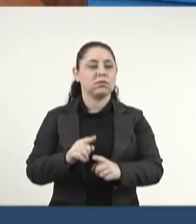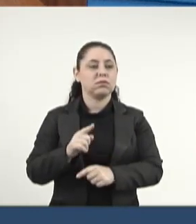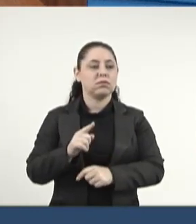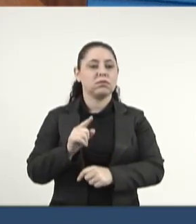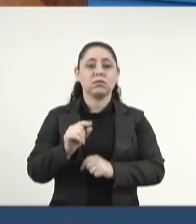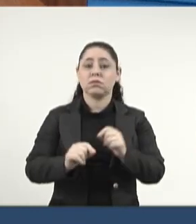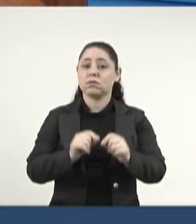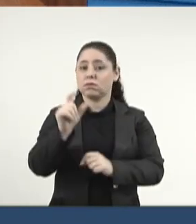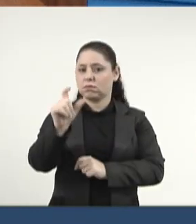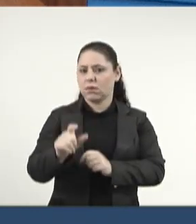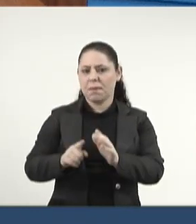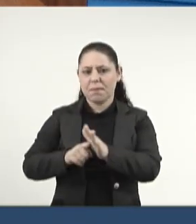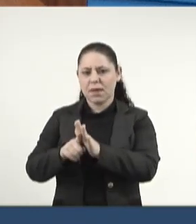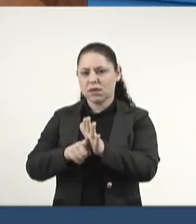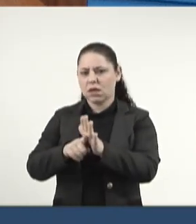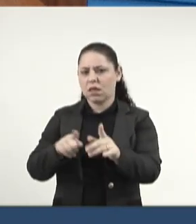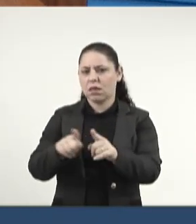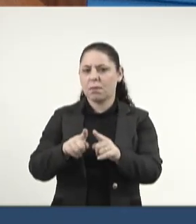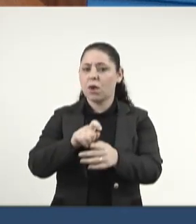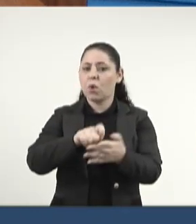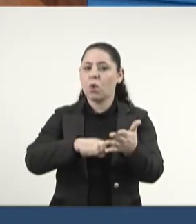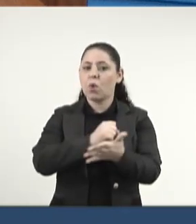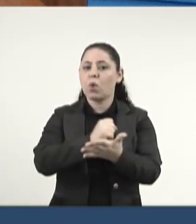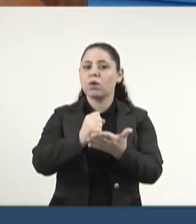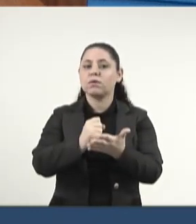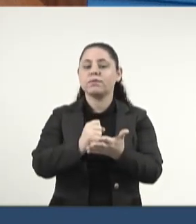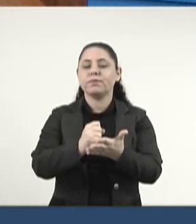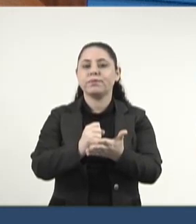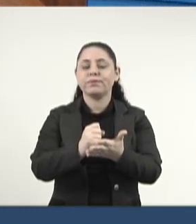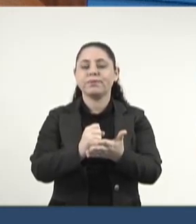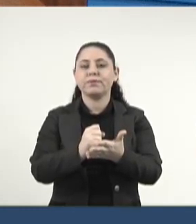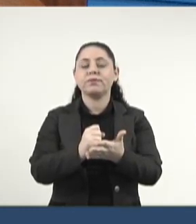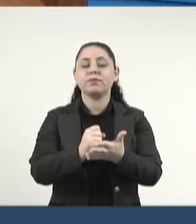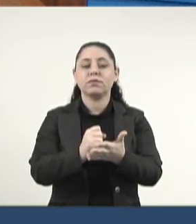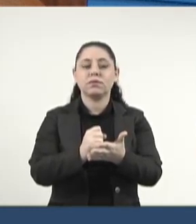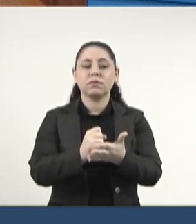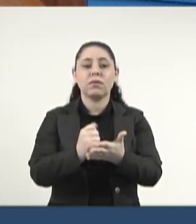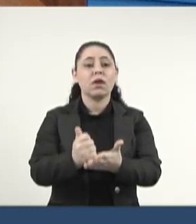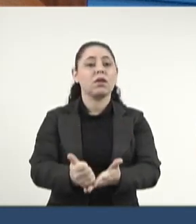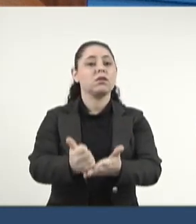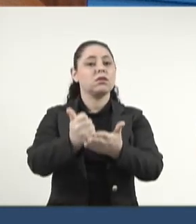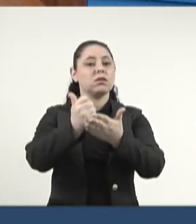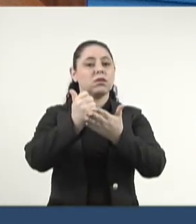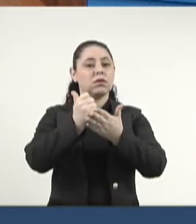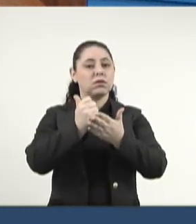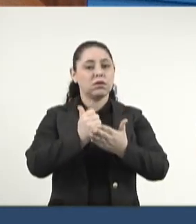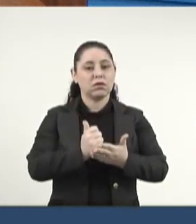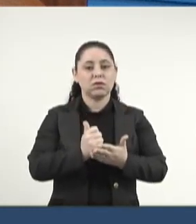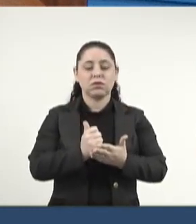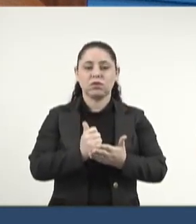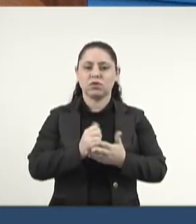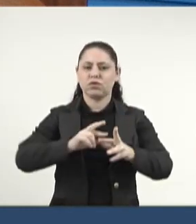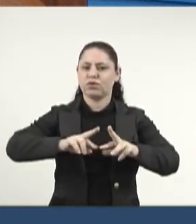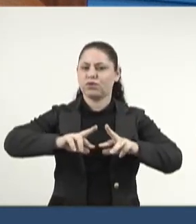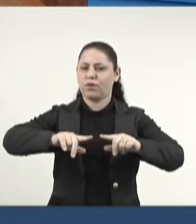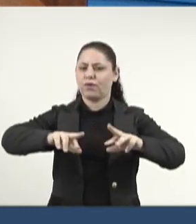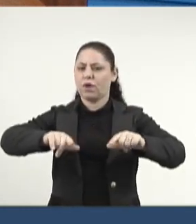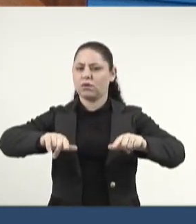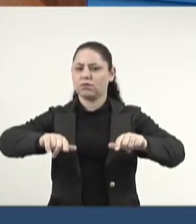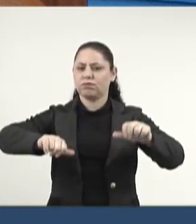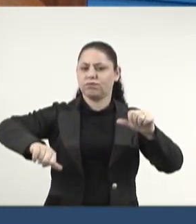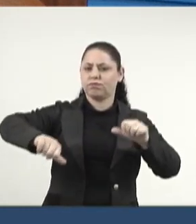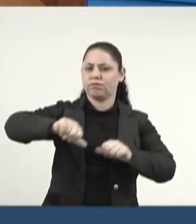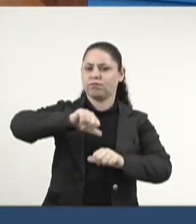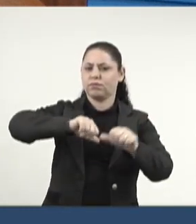para averiguarmos os contratos que trouxeram essas divergências